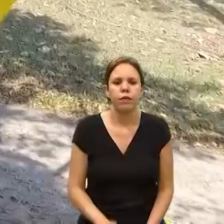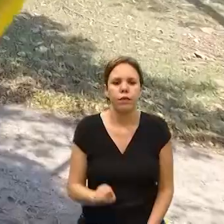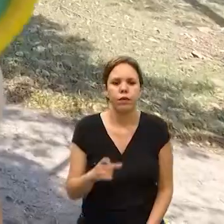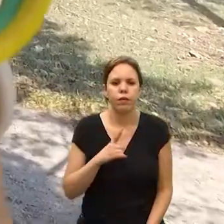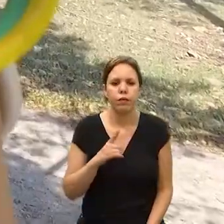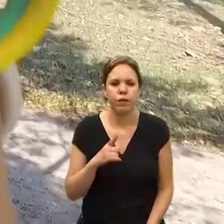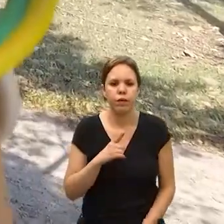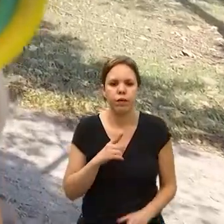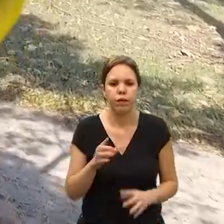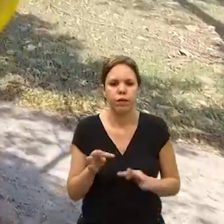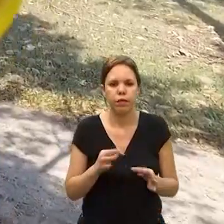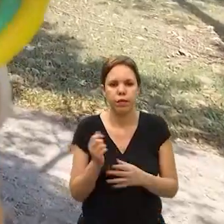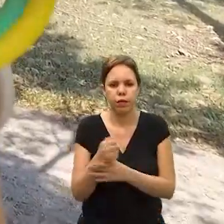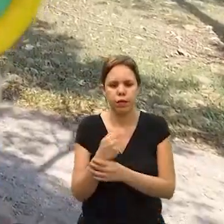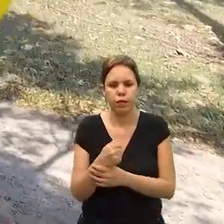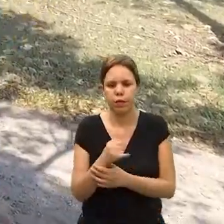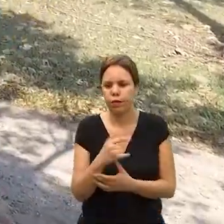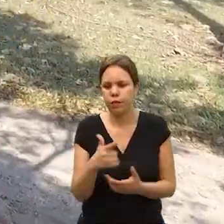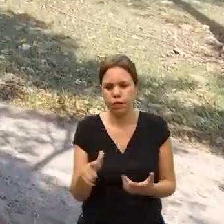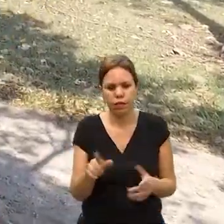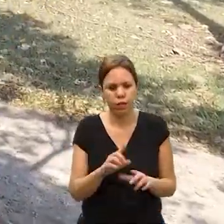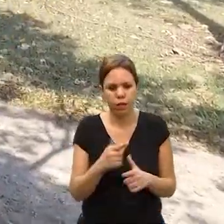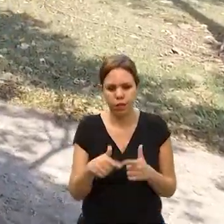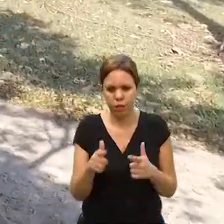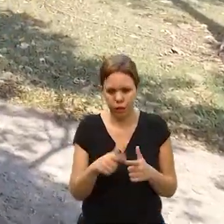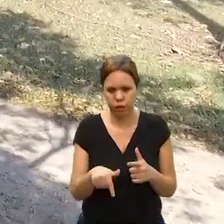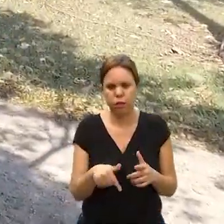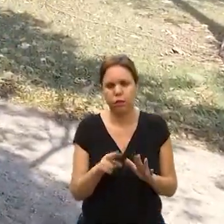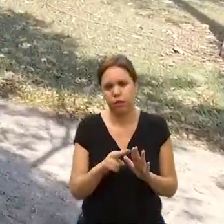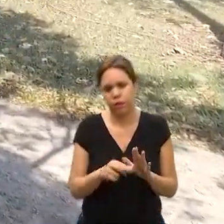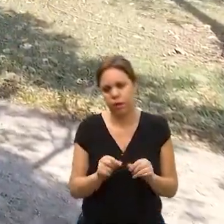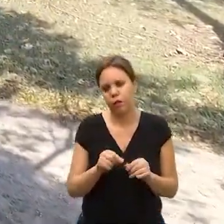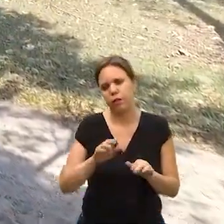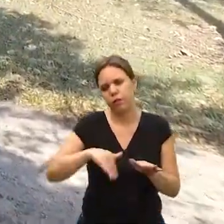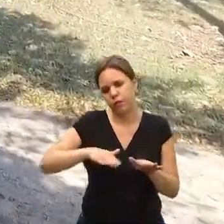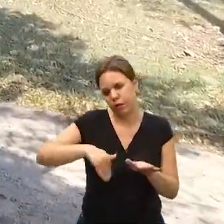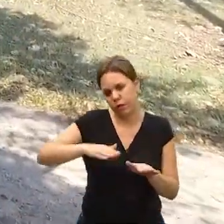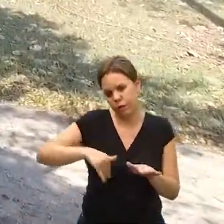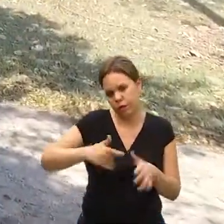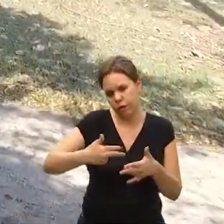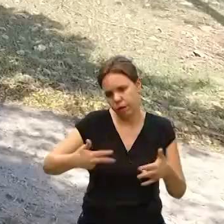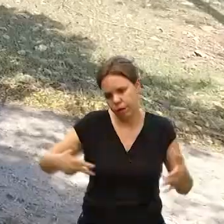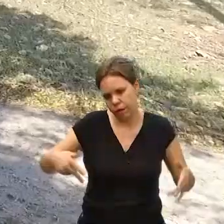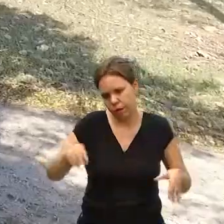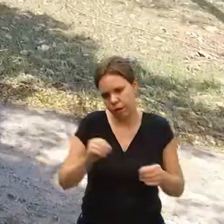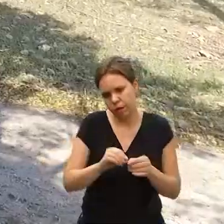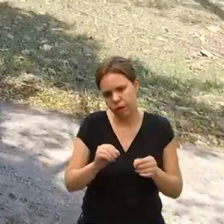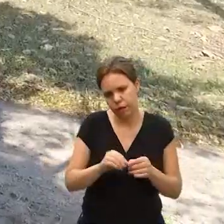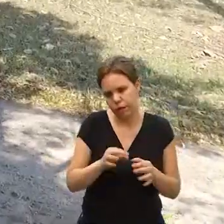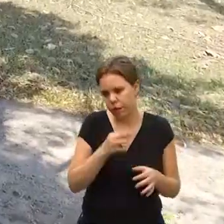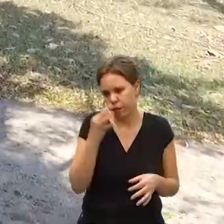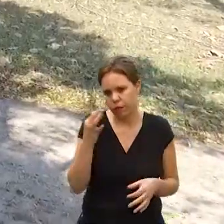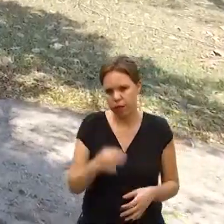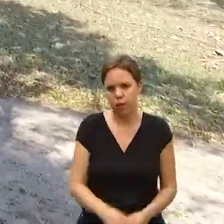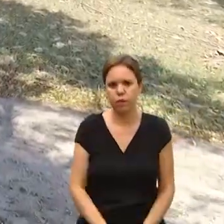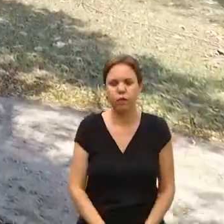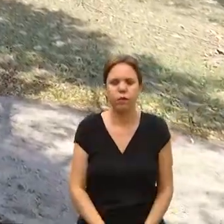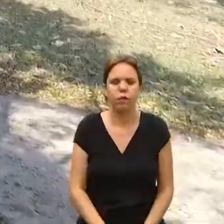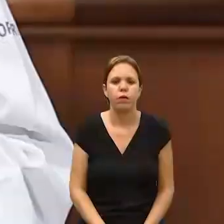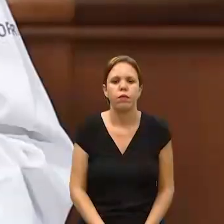Então, se tiver uma terapia que não tem nenhum efeito colateral, você indica. Vai fazer hidro, vai fazer natação, tudo que puder fazer é